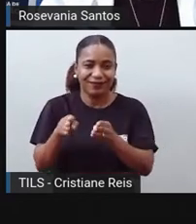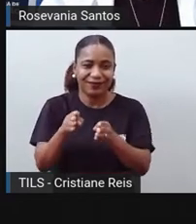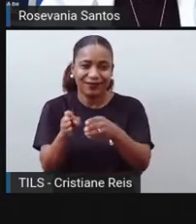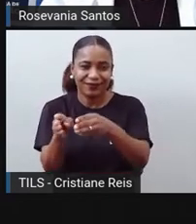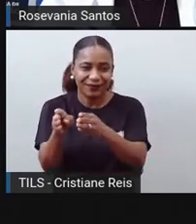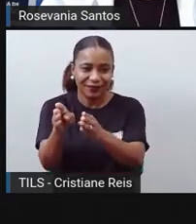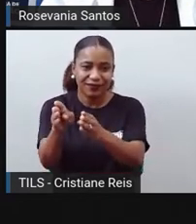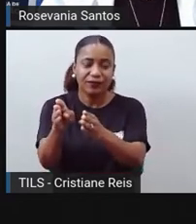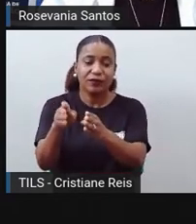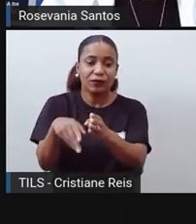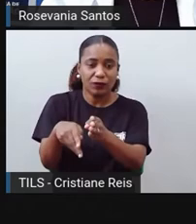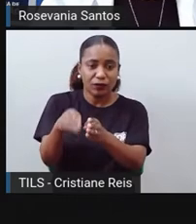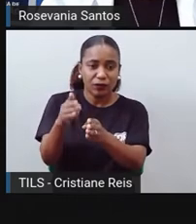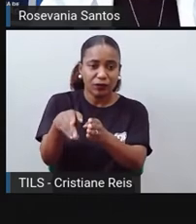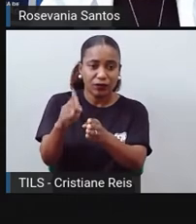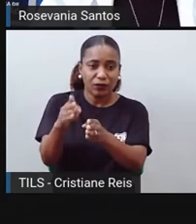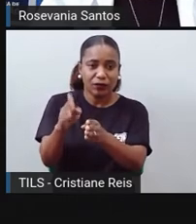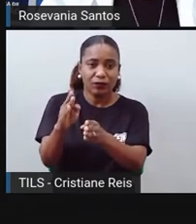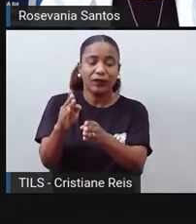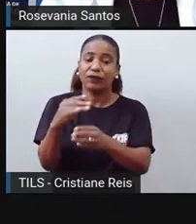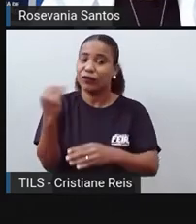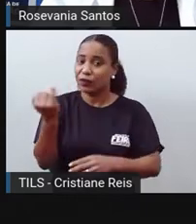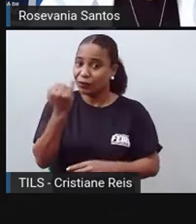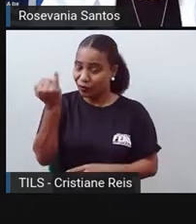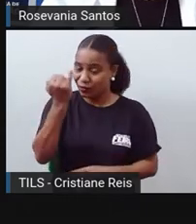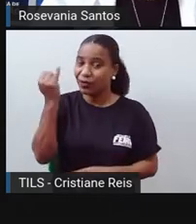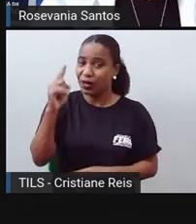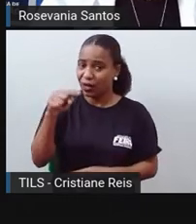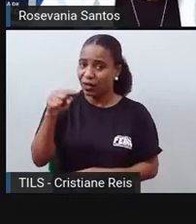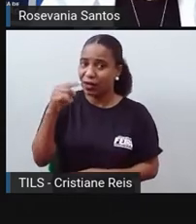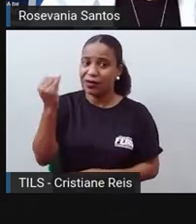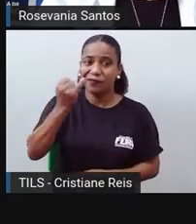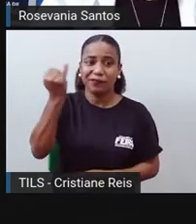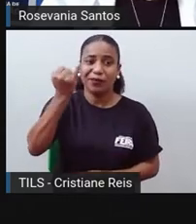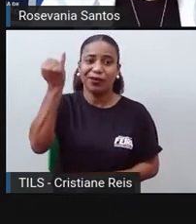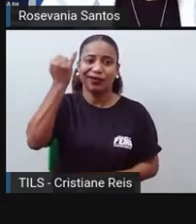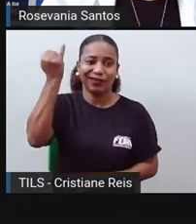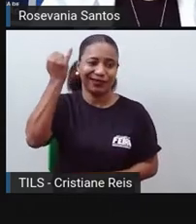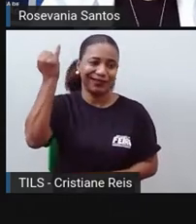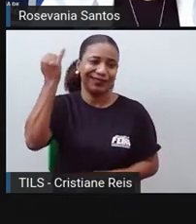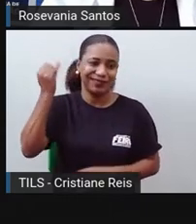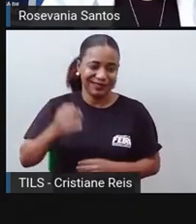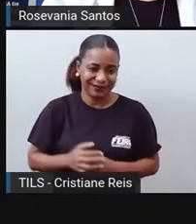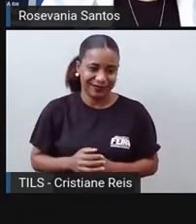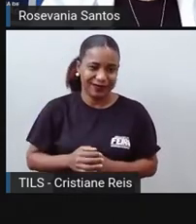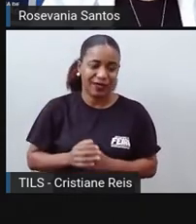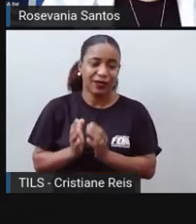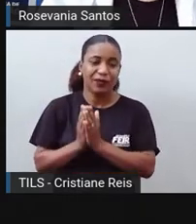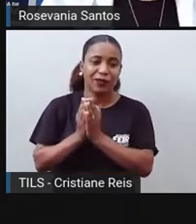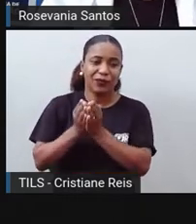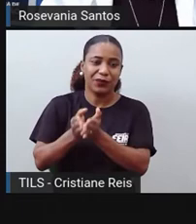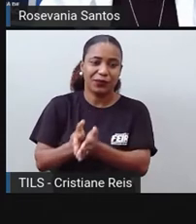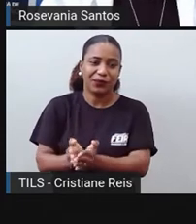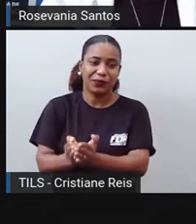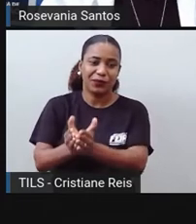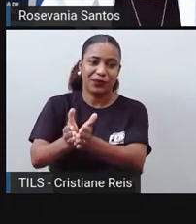ela também foi muito é muito importante, né, até hoje, e precisa, principalmente, né, o